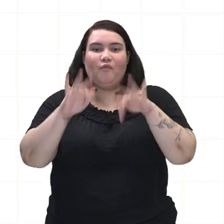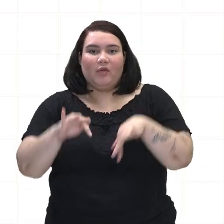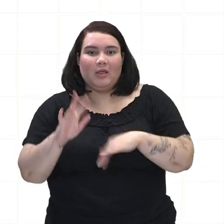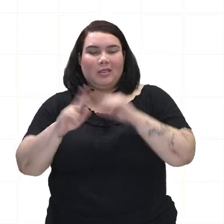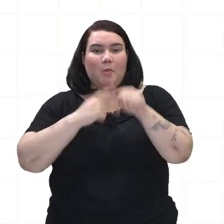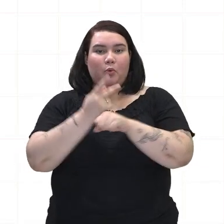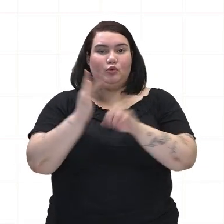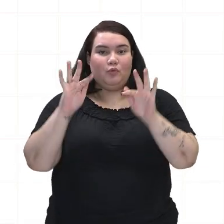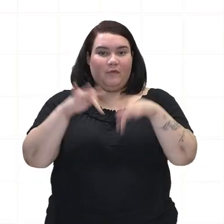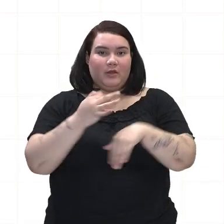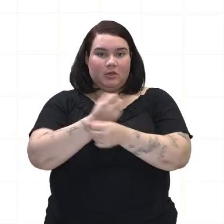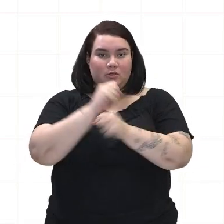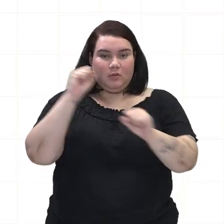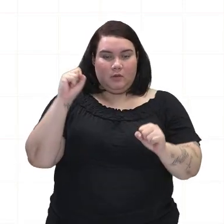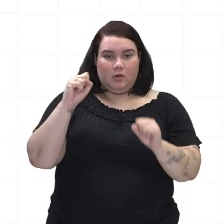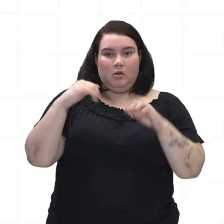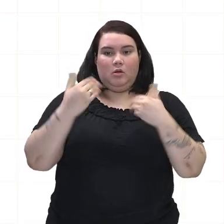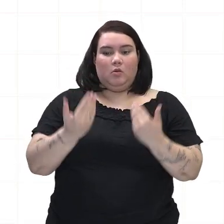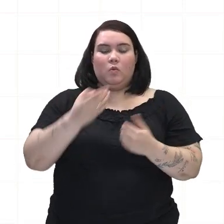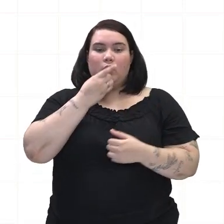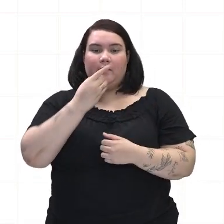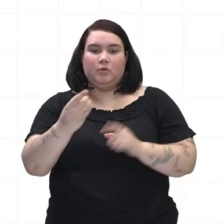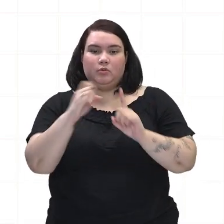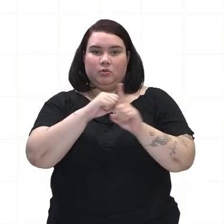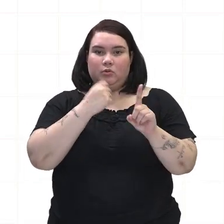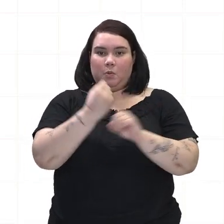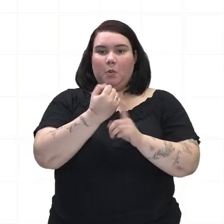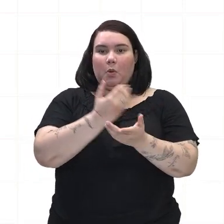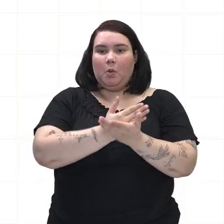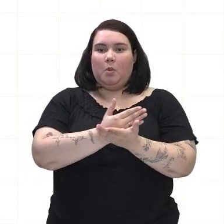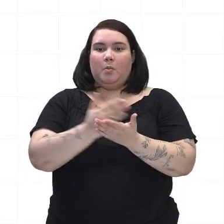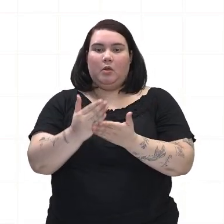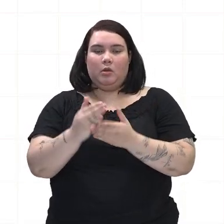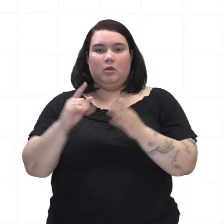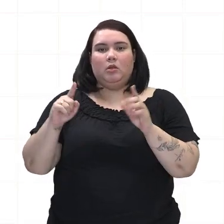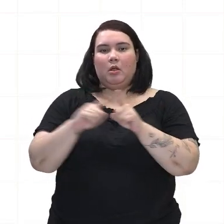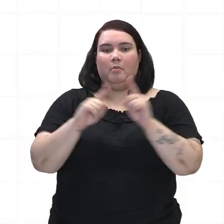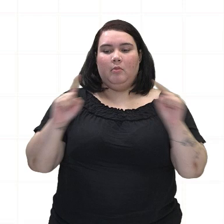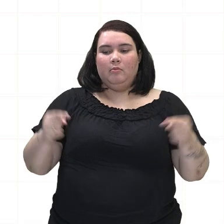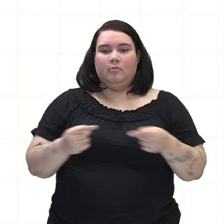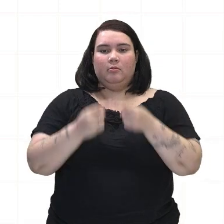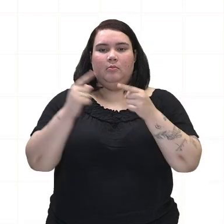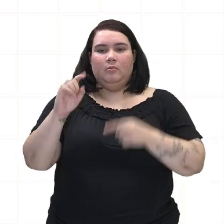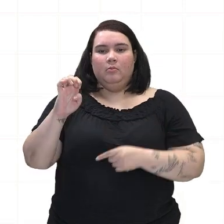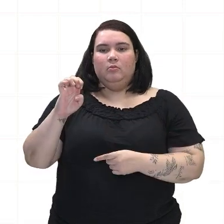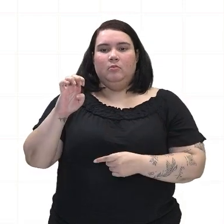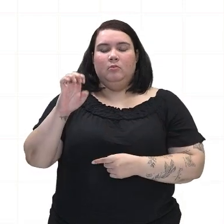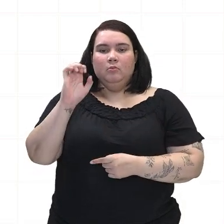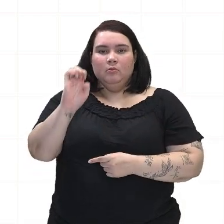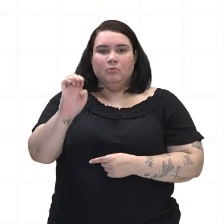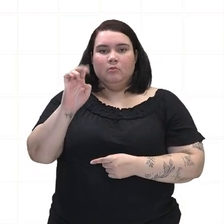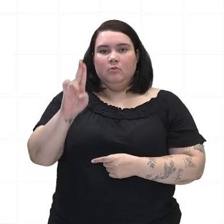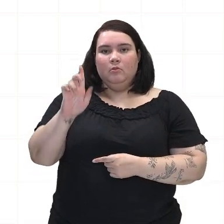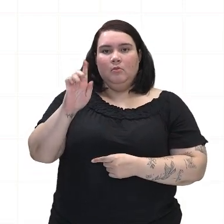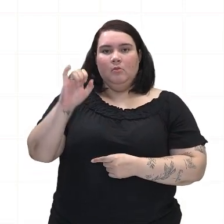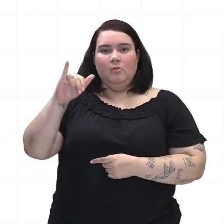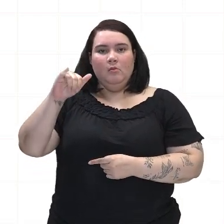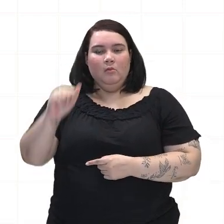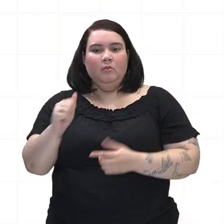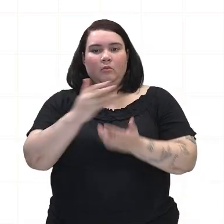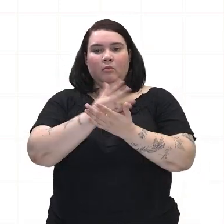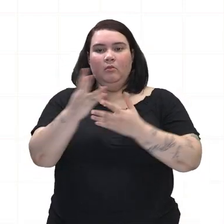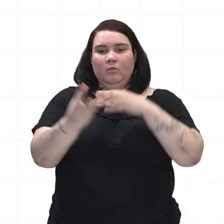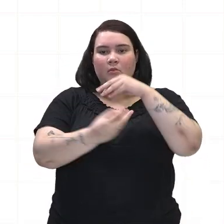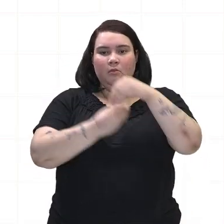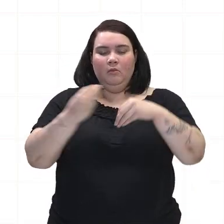onde as ideias, a partir do darwinismo social e da eugenia, começam a serem infiltradas,